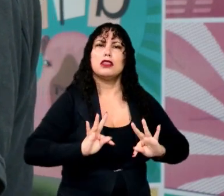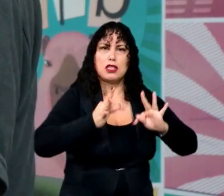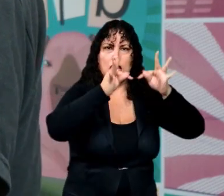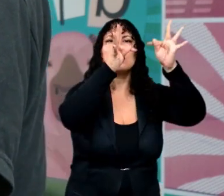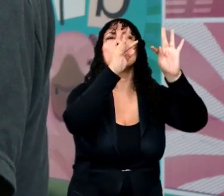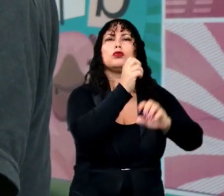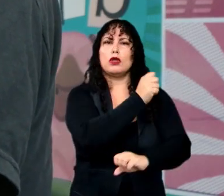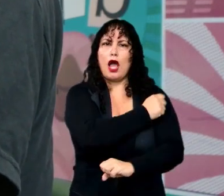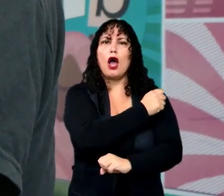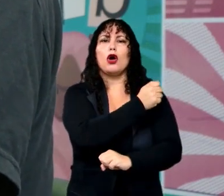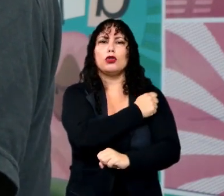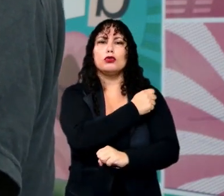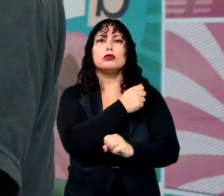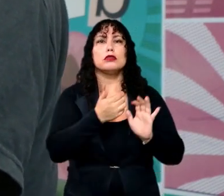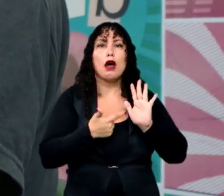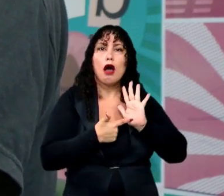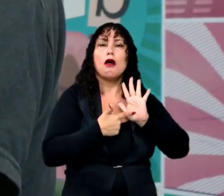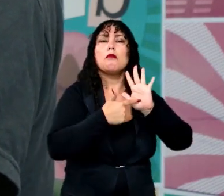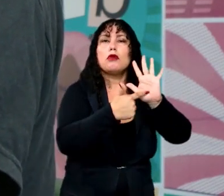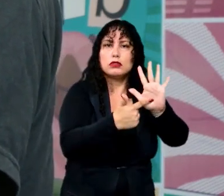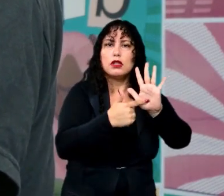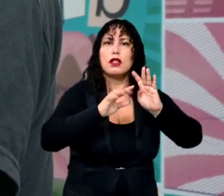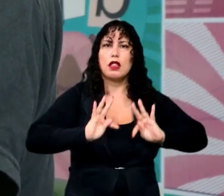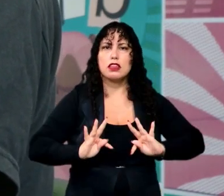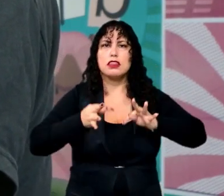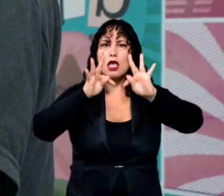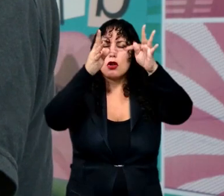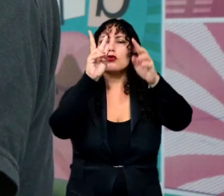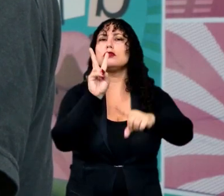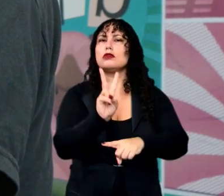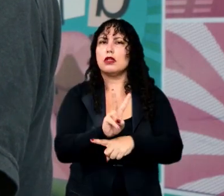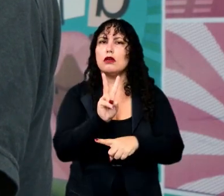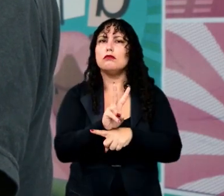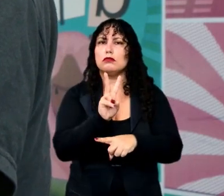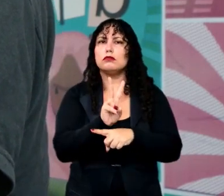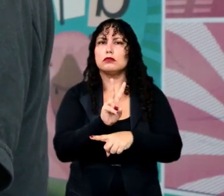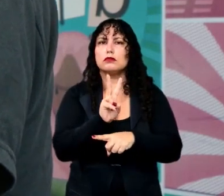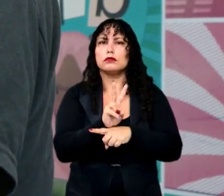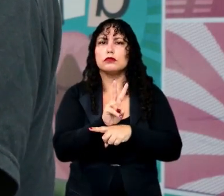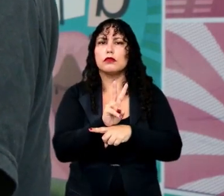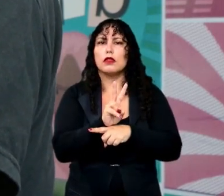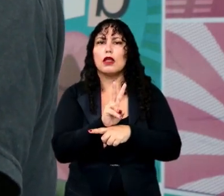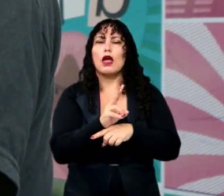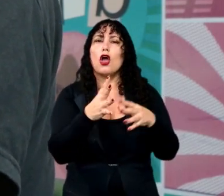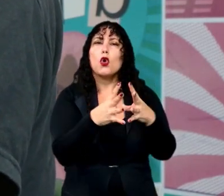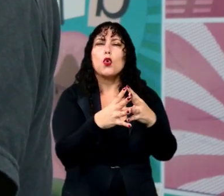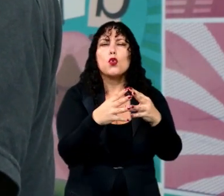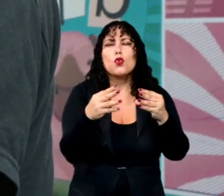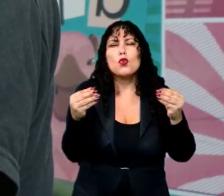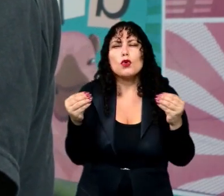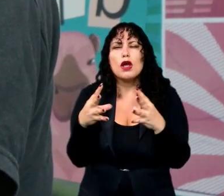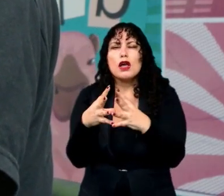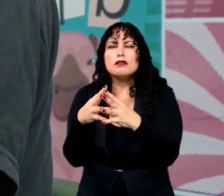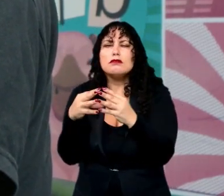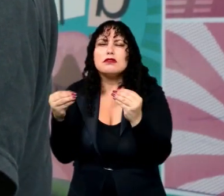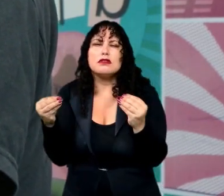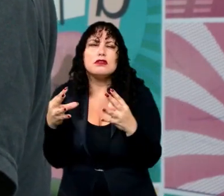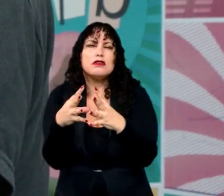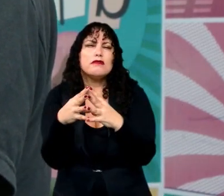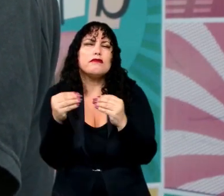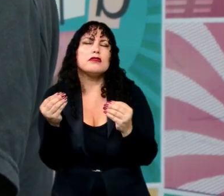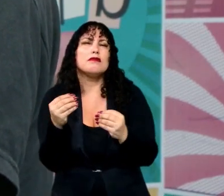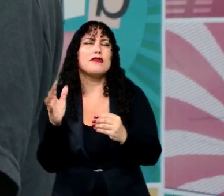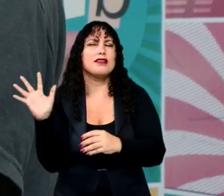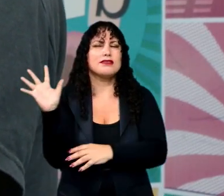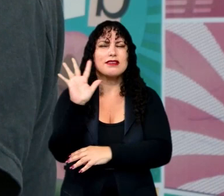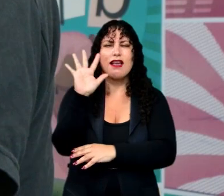alunos são apresentadas Essas tecnologias mais preventivas tá a curativa sai muito mais caro sempre né tá e